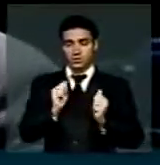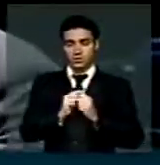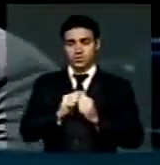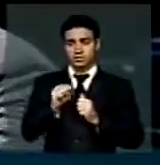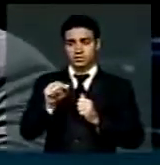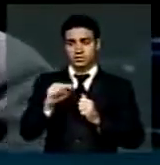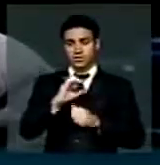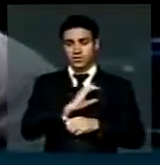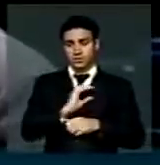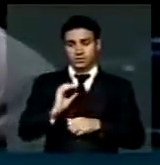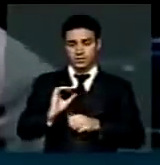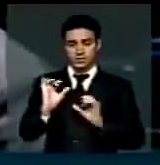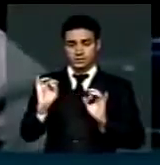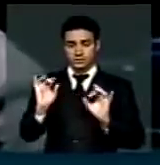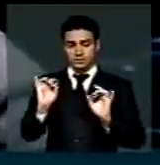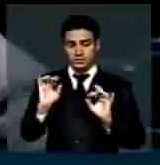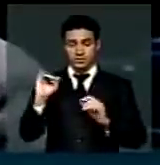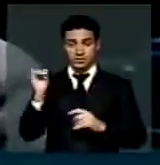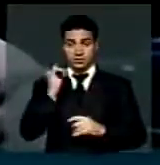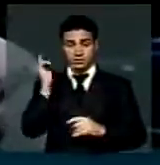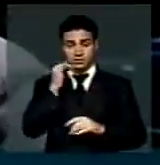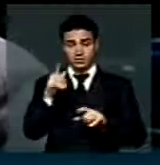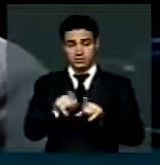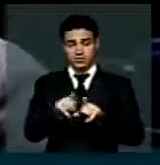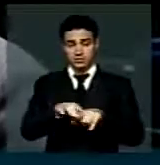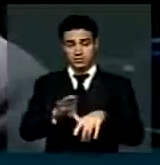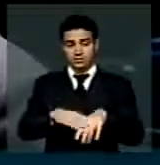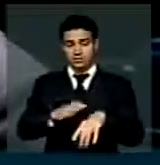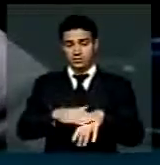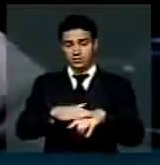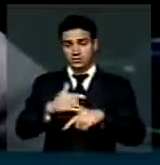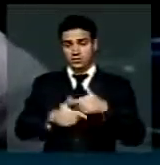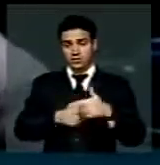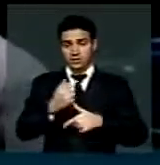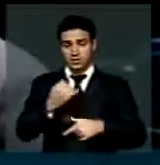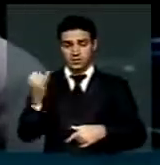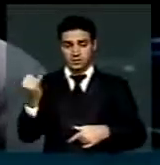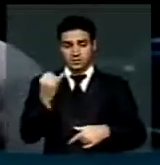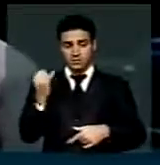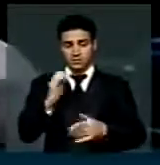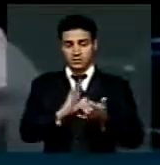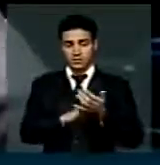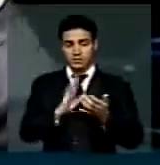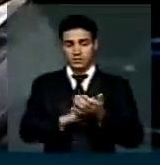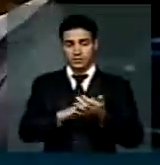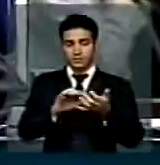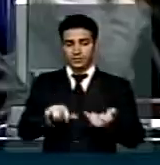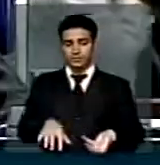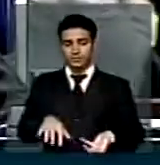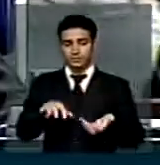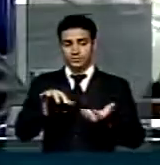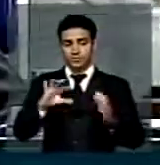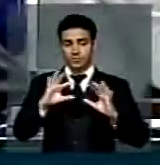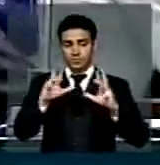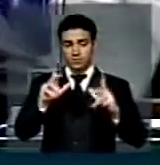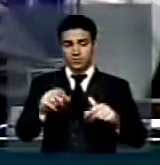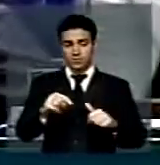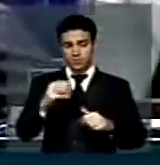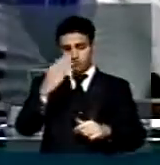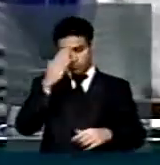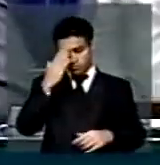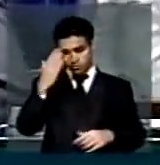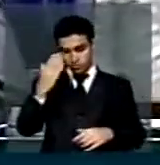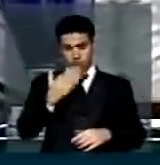importantes e o seu desempenho sempre foi relevante parabéns parabéns essa casa como todo agradeço meu